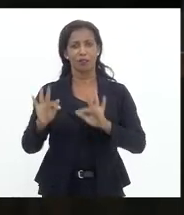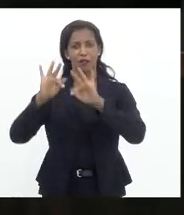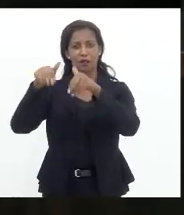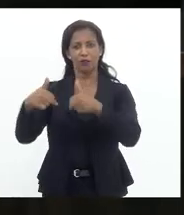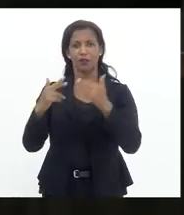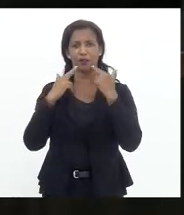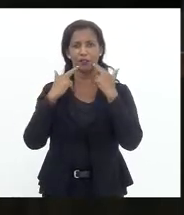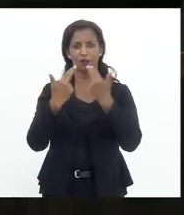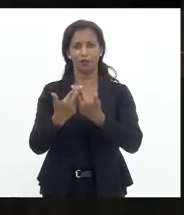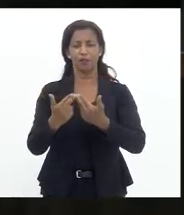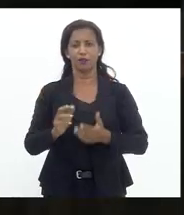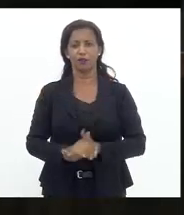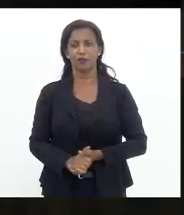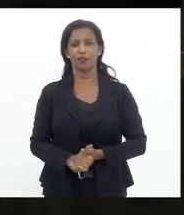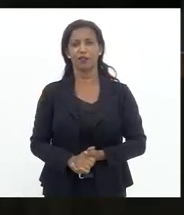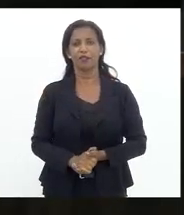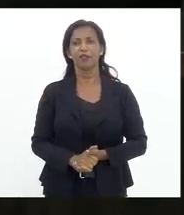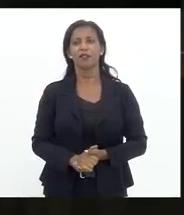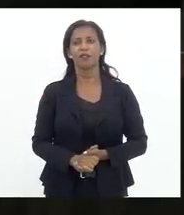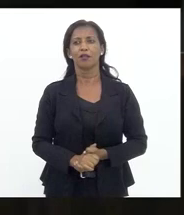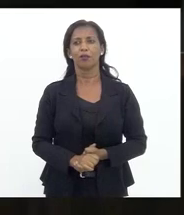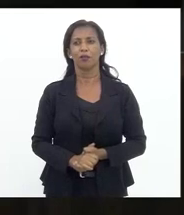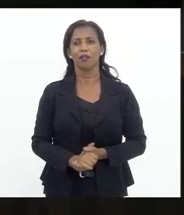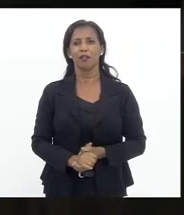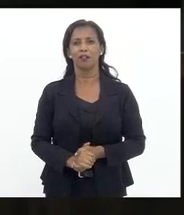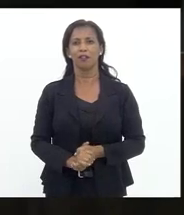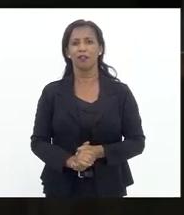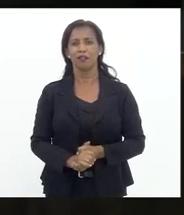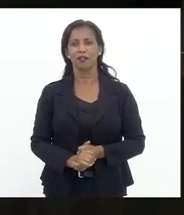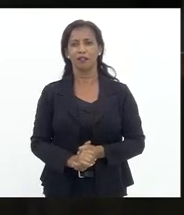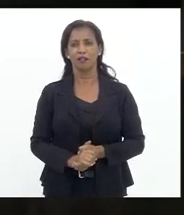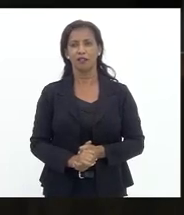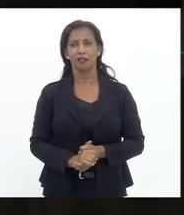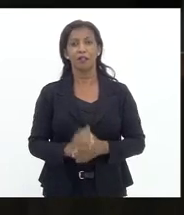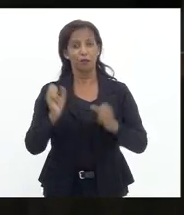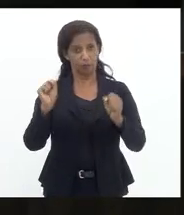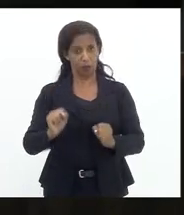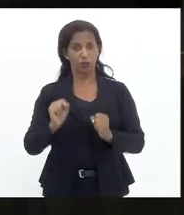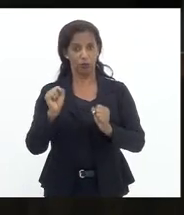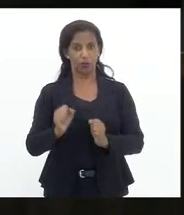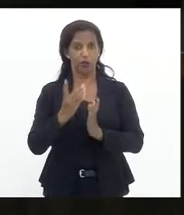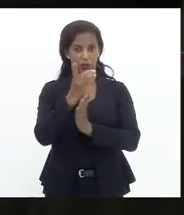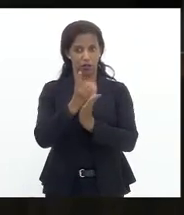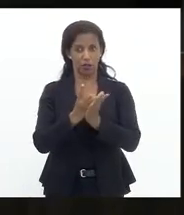quer consignar voto favorável ao destaque, pode consignar.